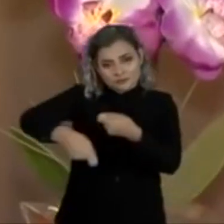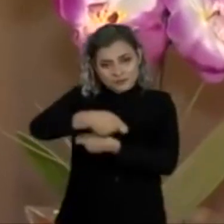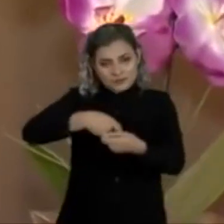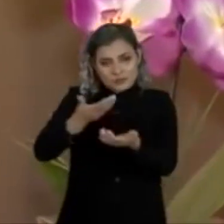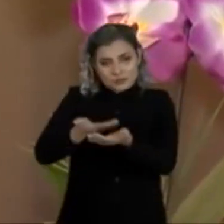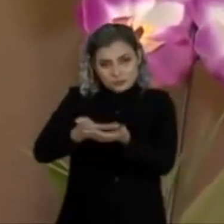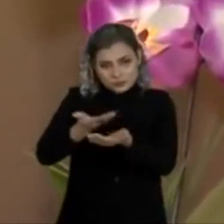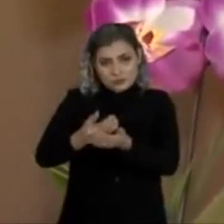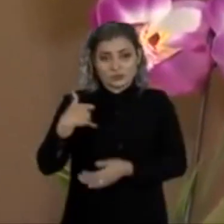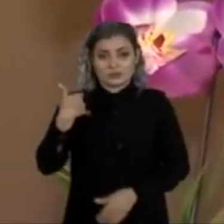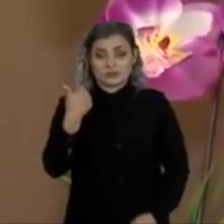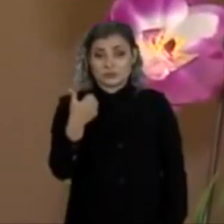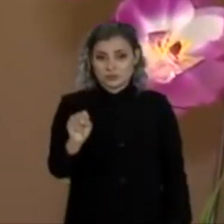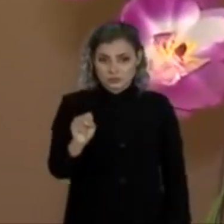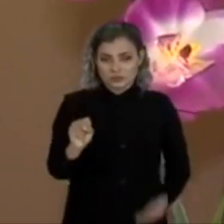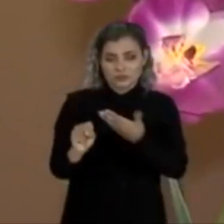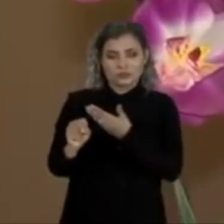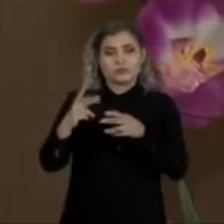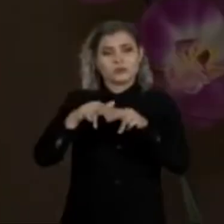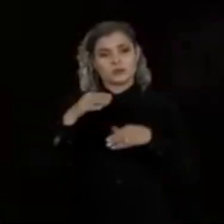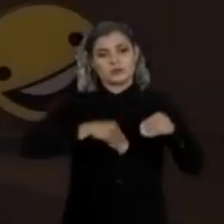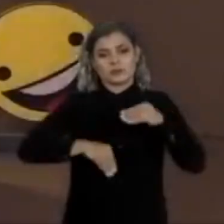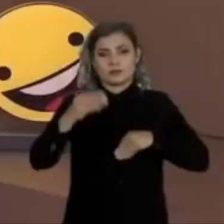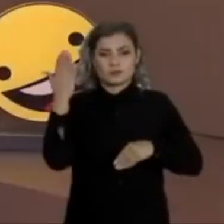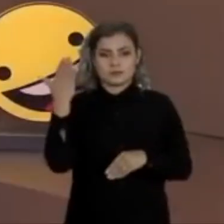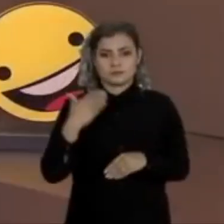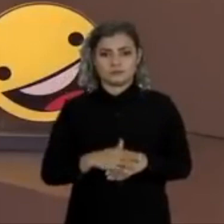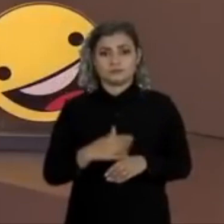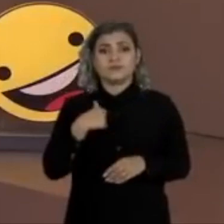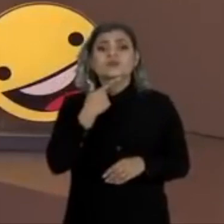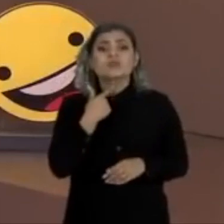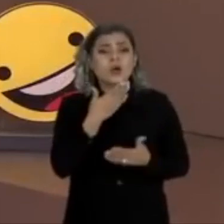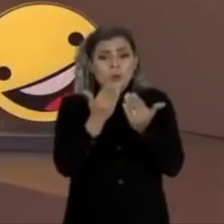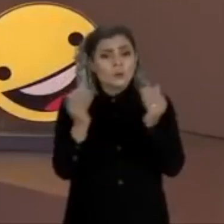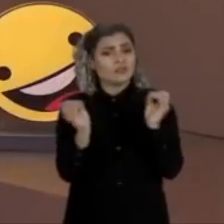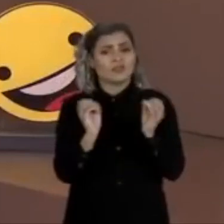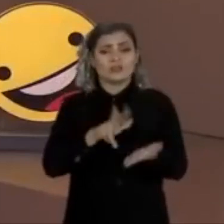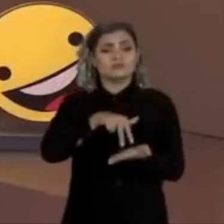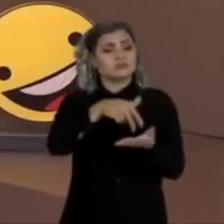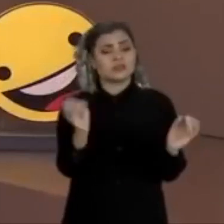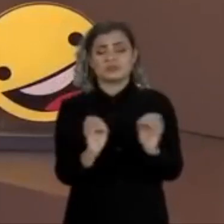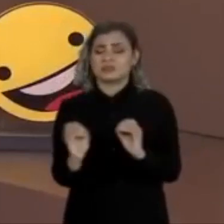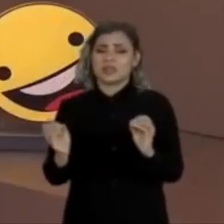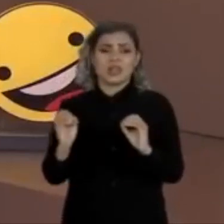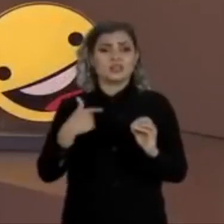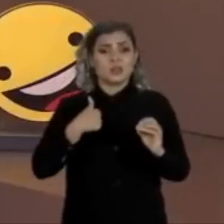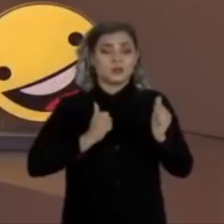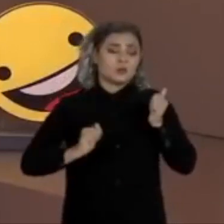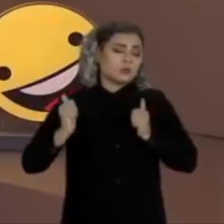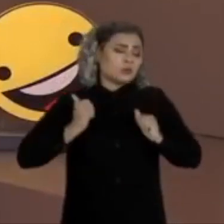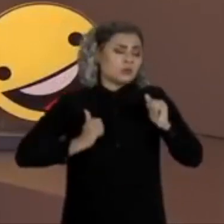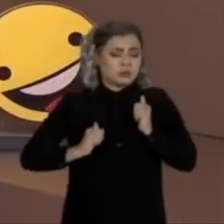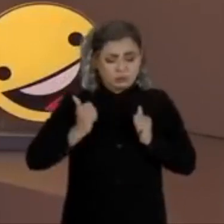18 anos quando relembra a depressão que enfrentou em montar um músico mente e levantar minha empresa de ansiedade